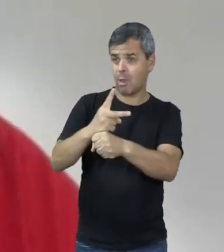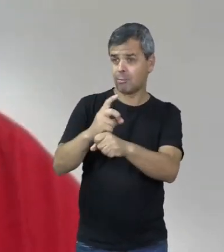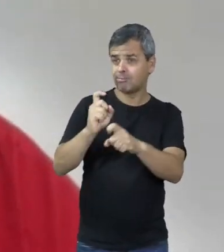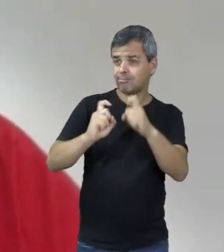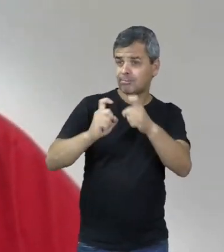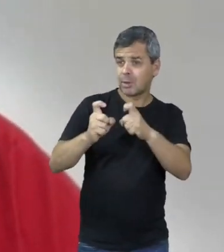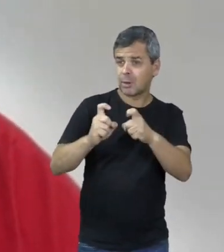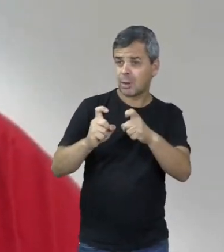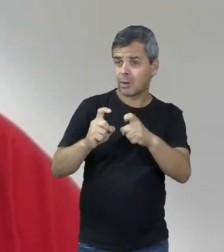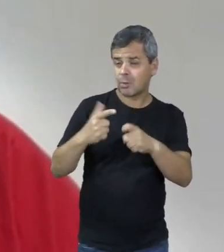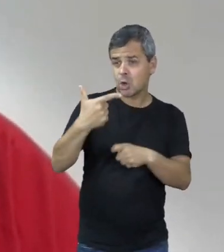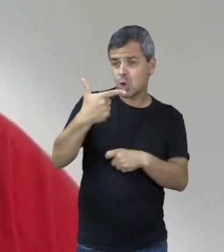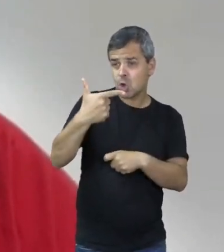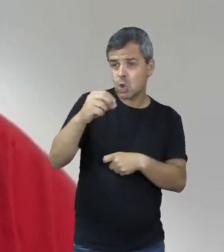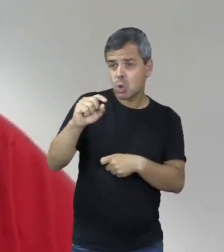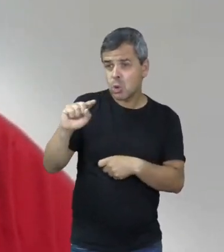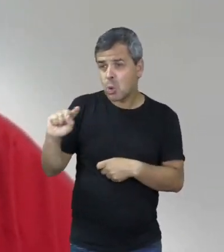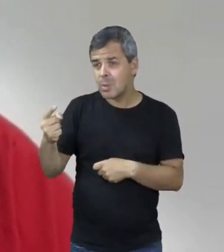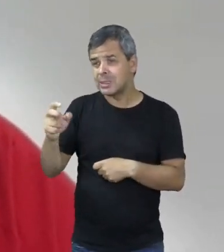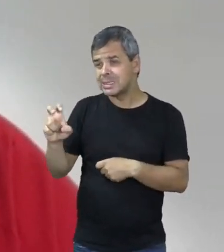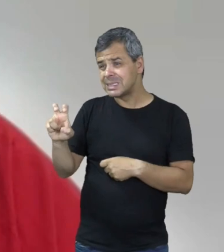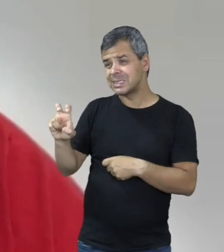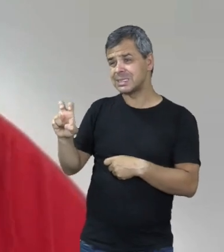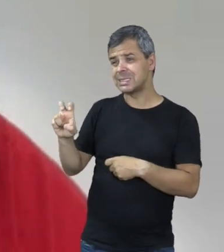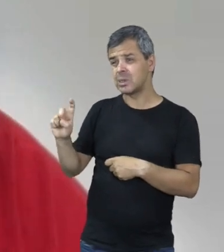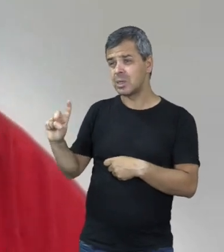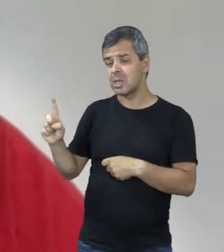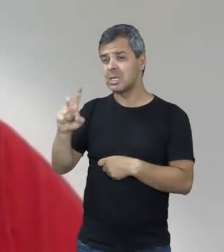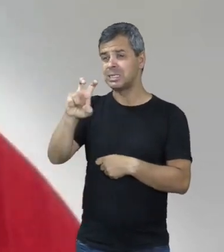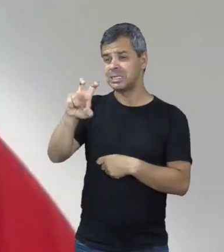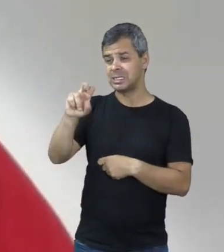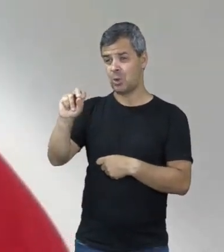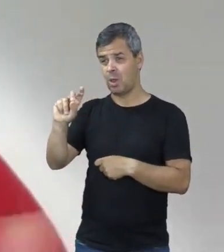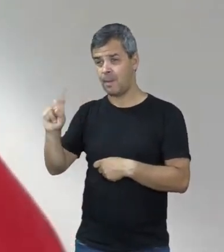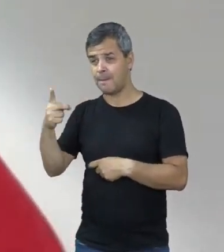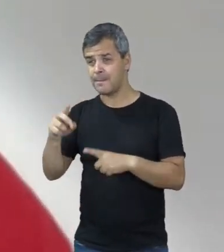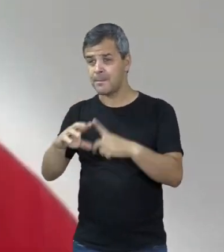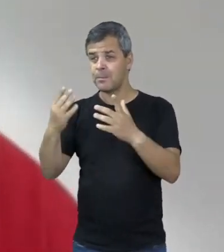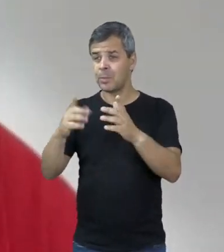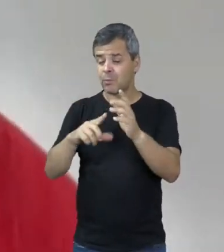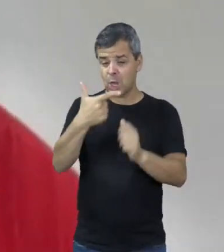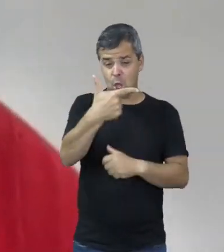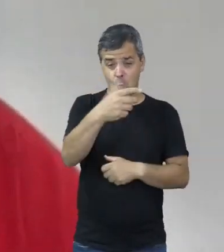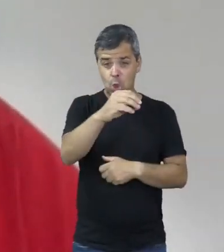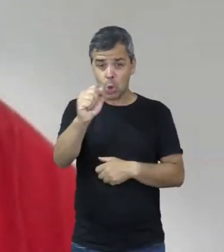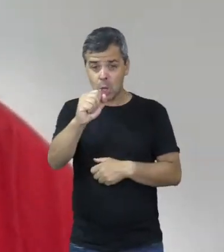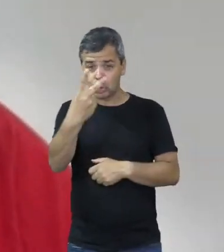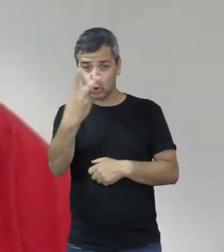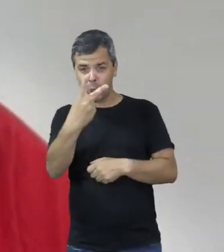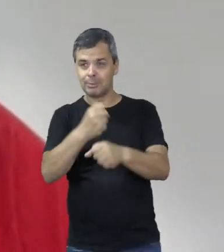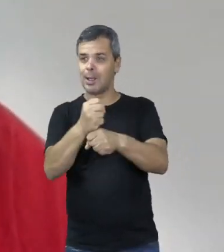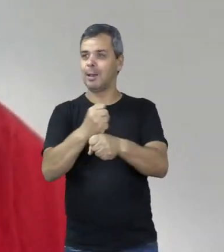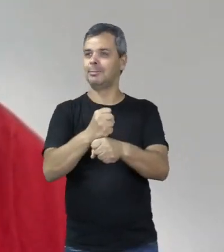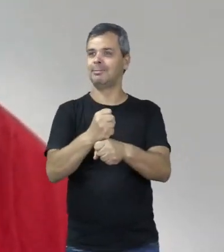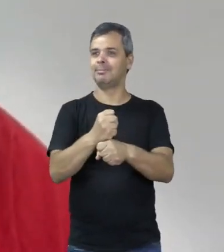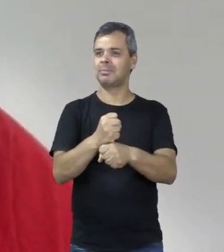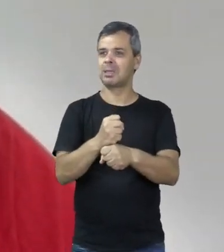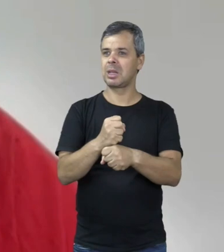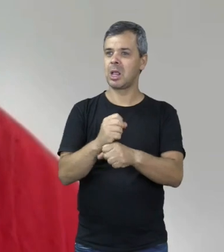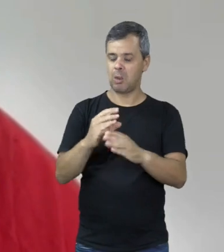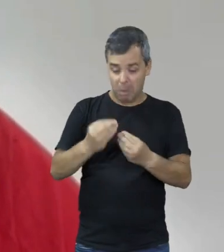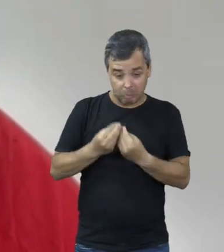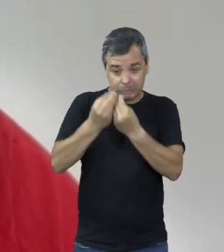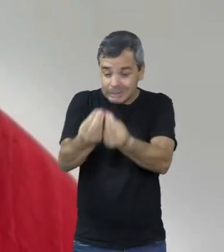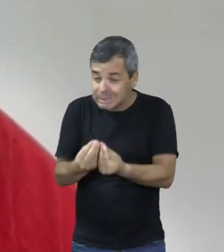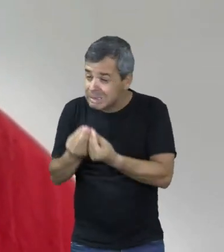que foram 200, o JK falava 50 anos em 5, e a gente parece que está fazendo 200 em 2. Nós tivemos tantas